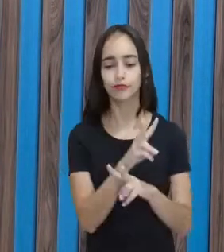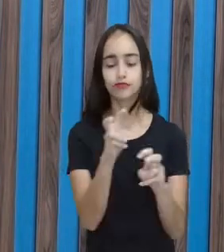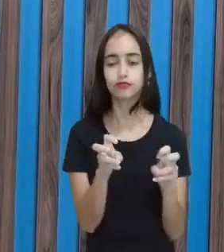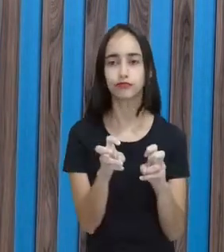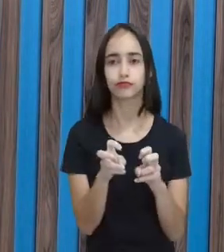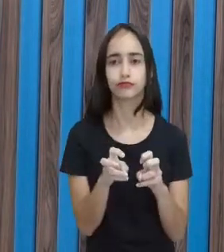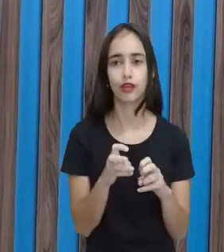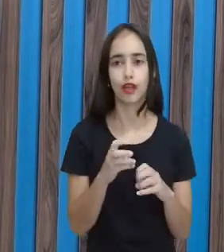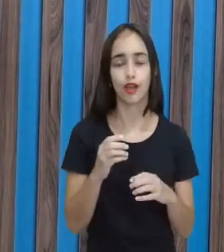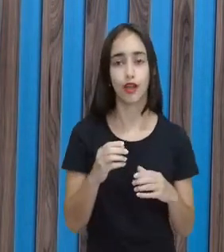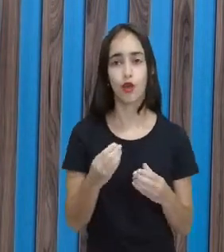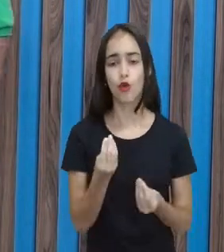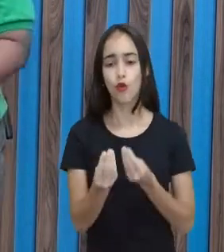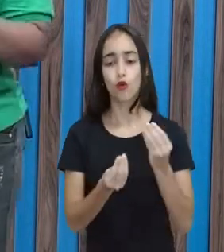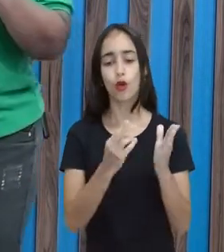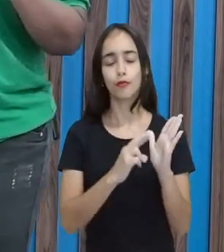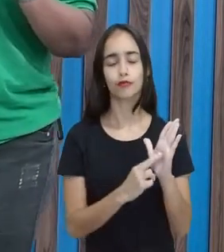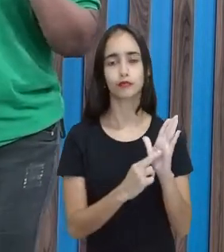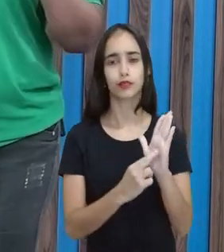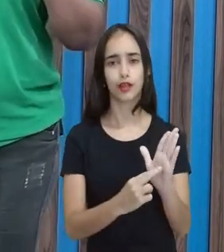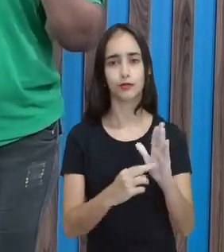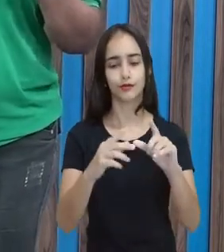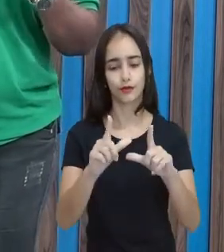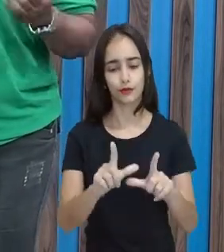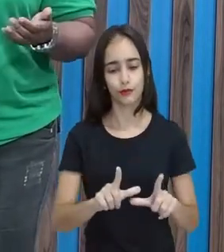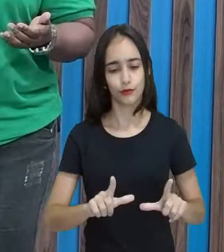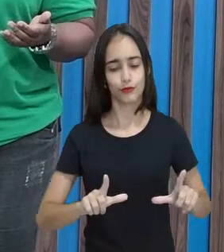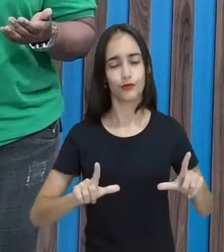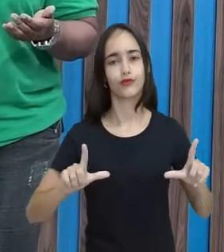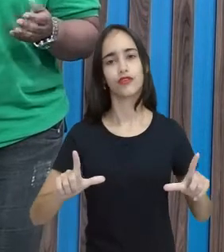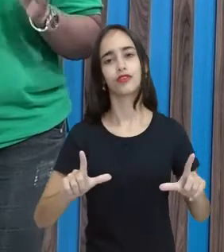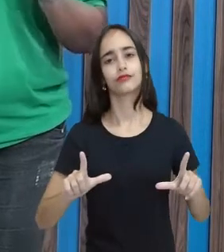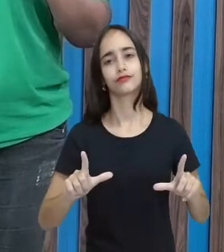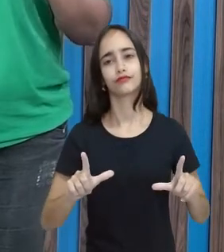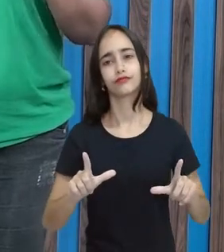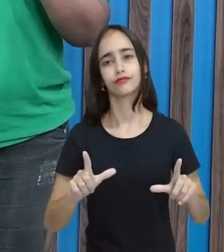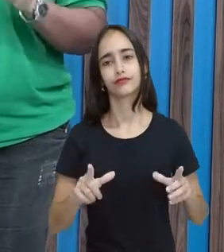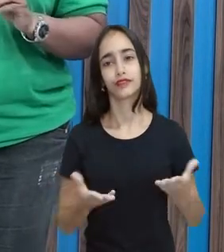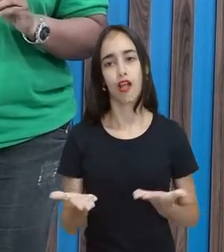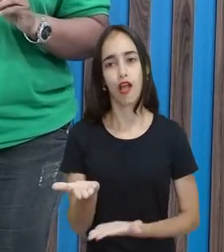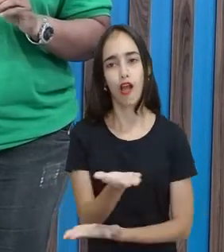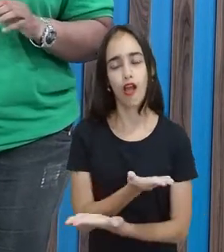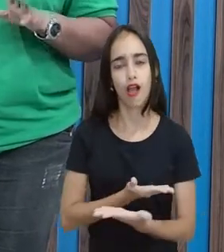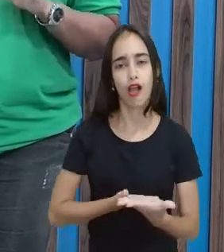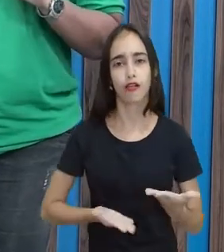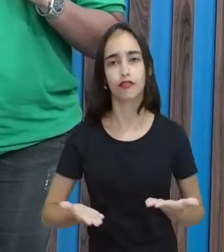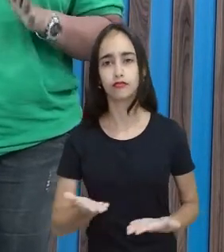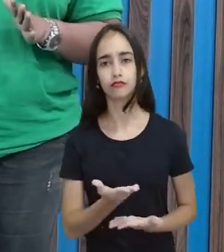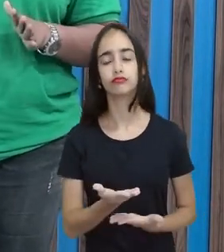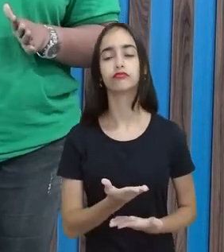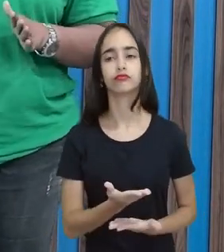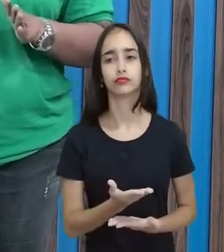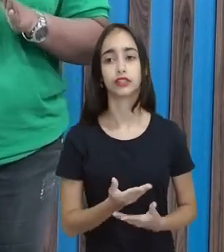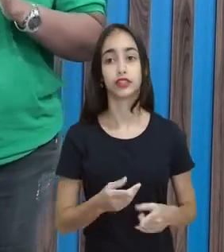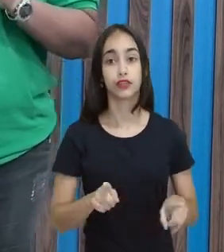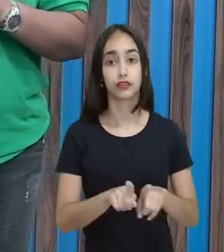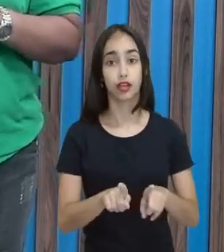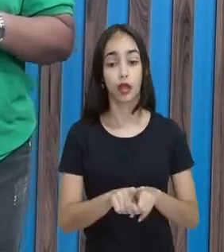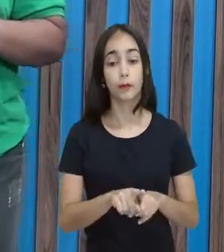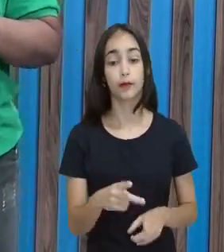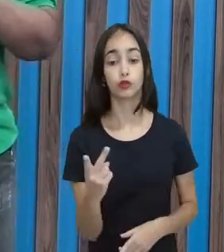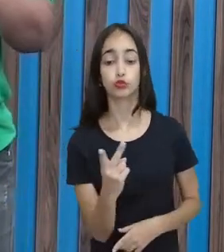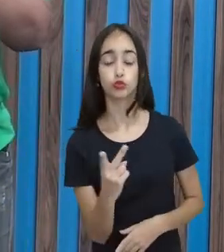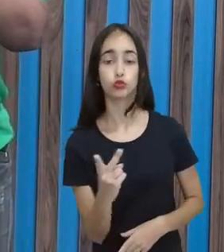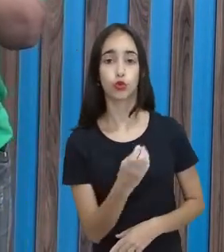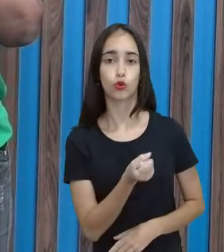representação no plano cartesiano, relações proporcionais entre grandezas. Aqui nós vamos trabalhar